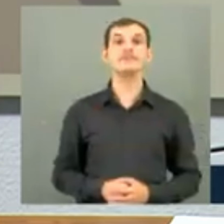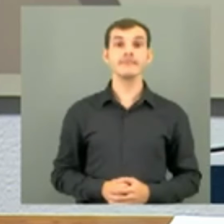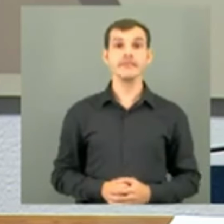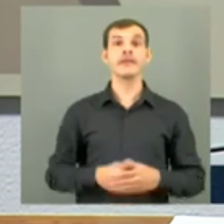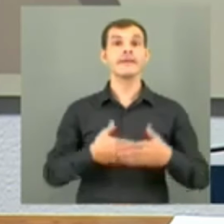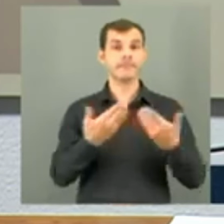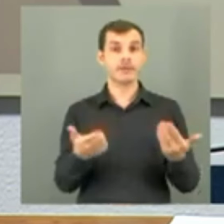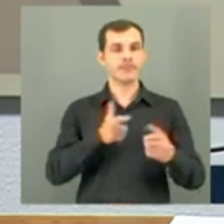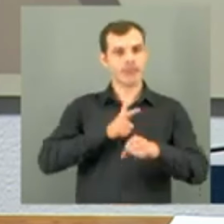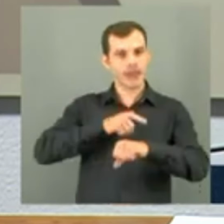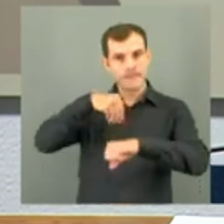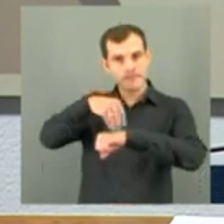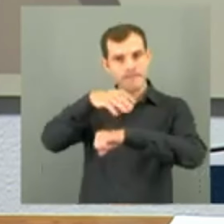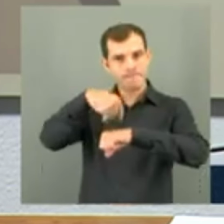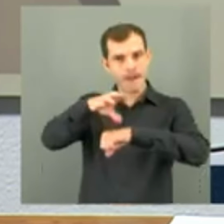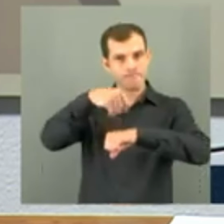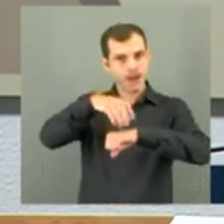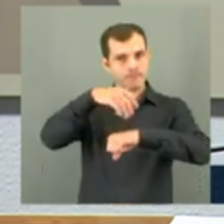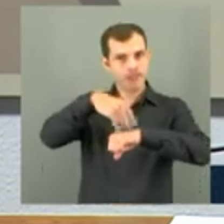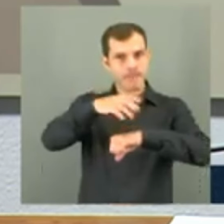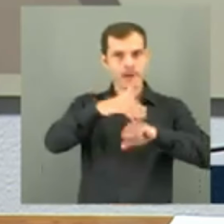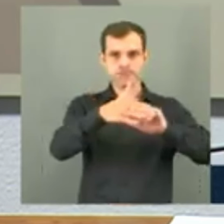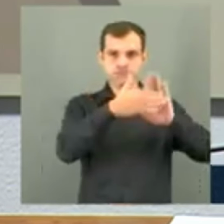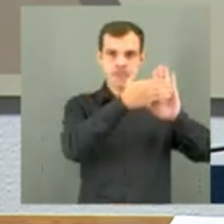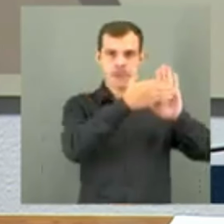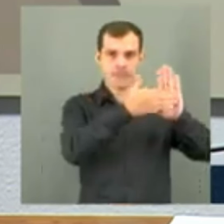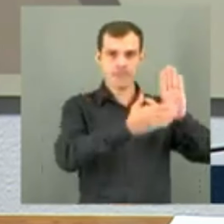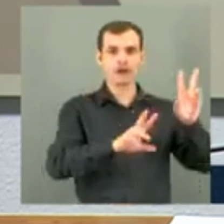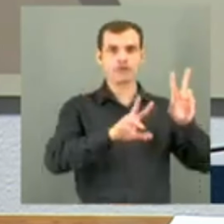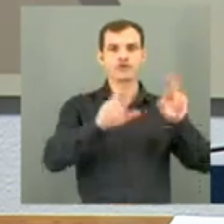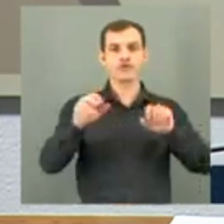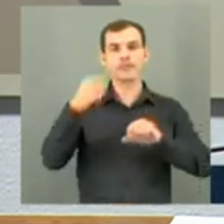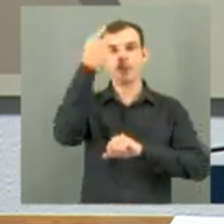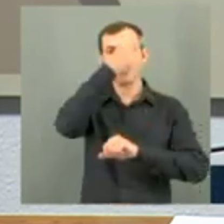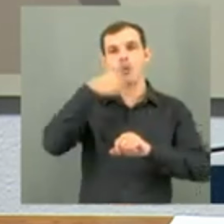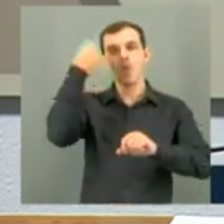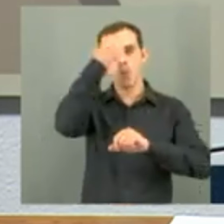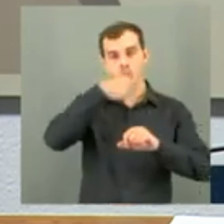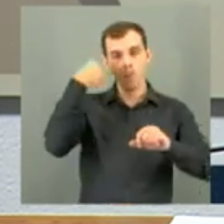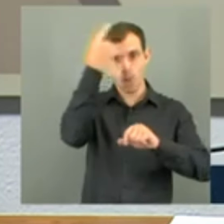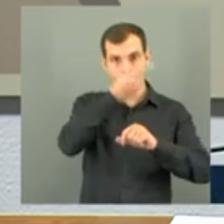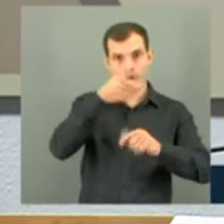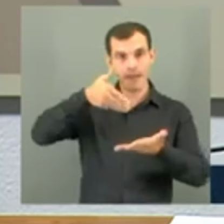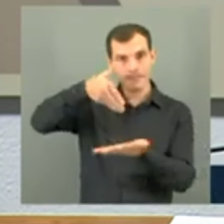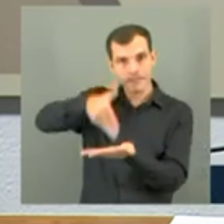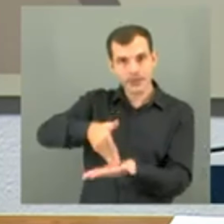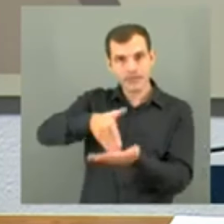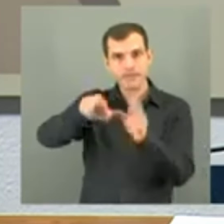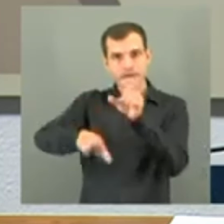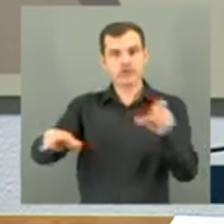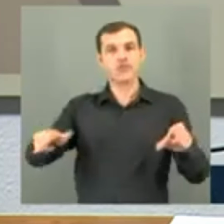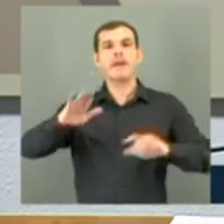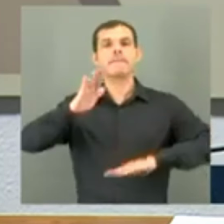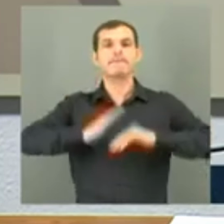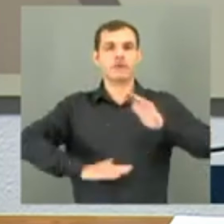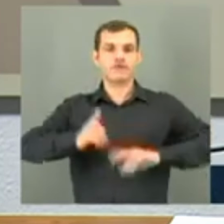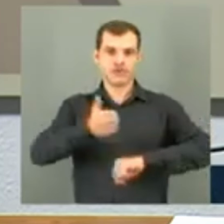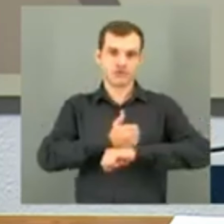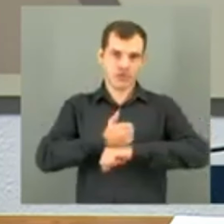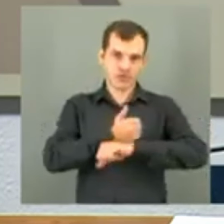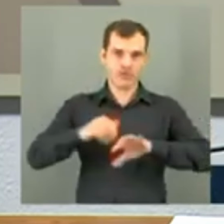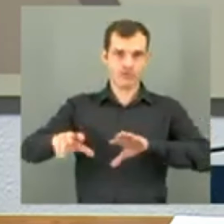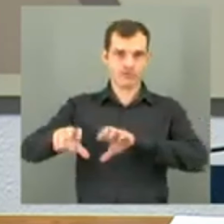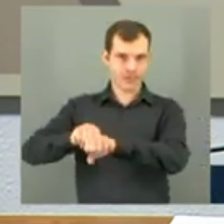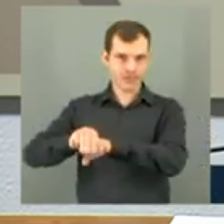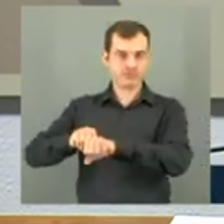essas recomendações de carga horária mínima para a formação de profissionais que seguimos com base para o